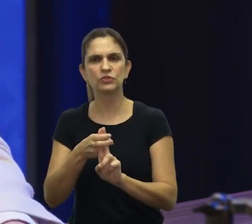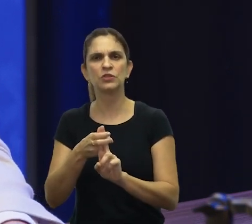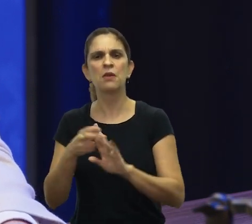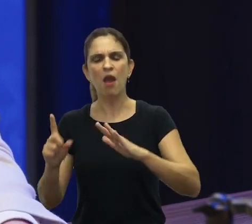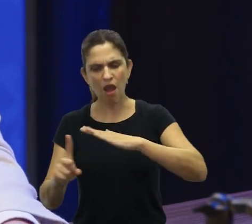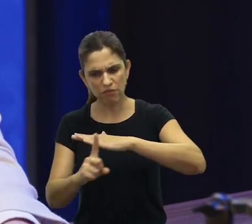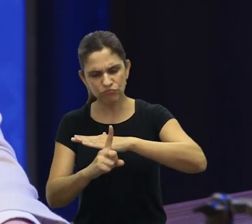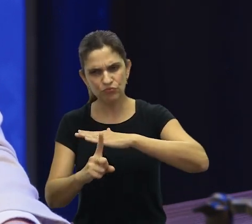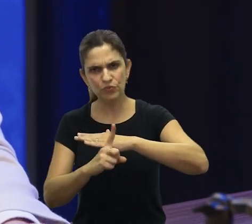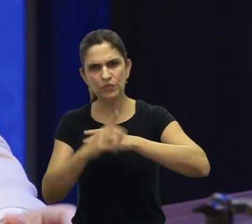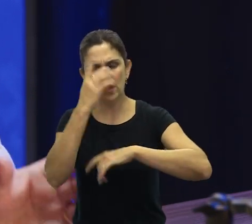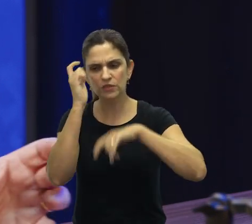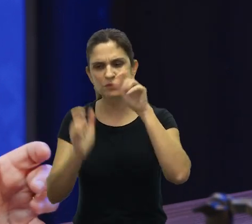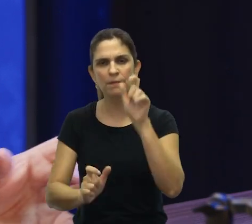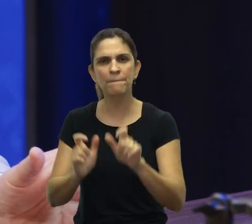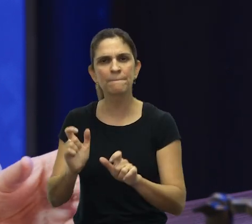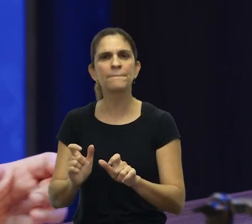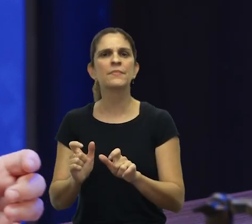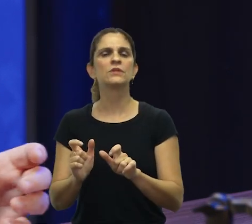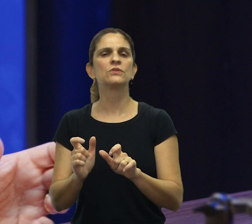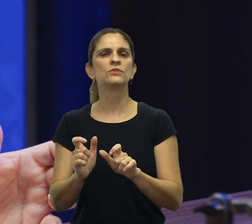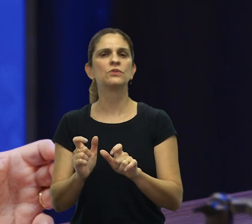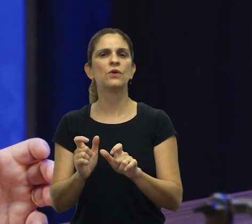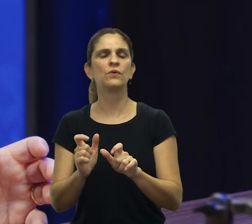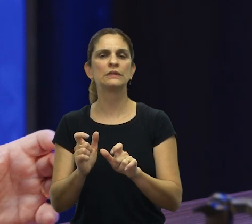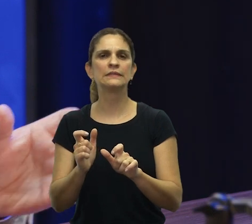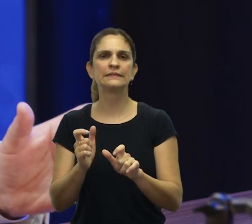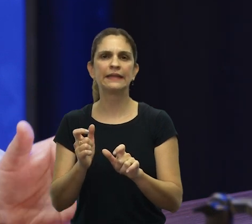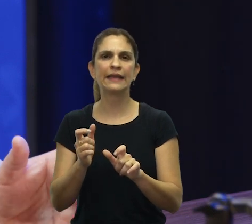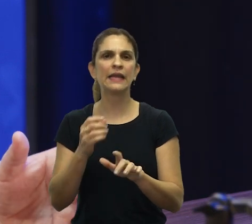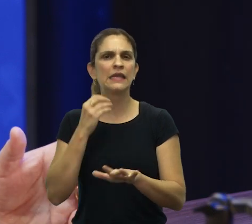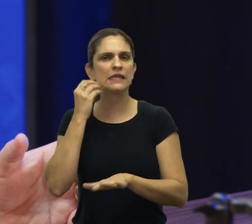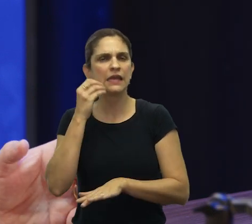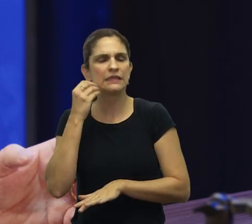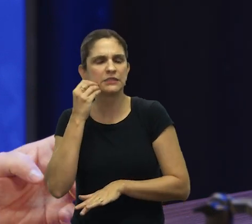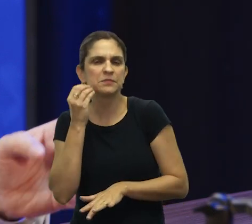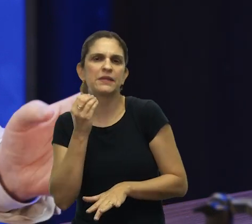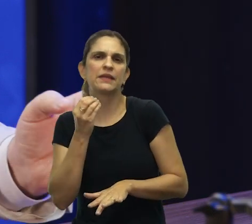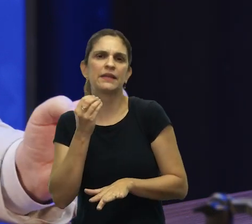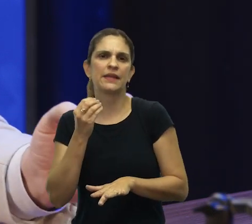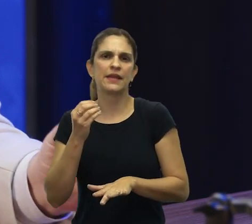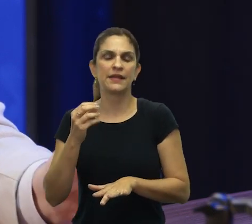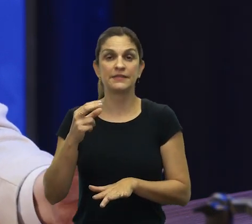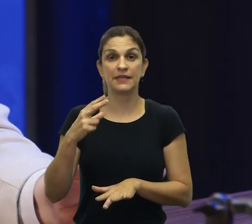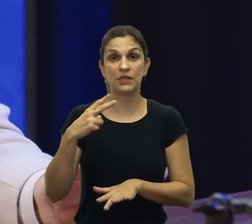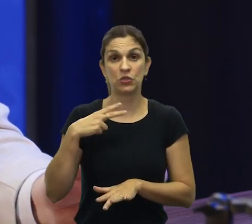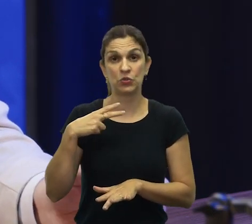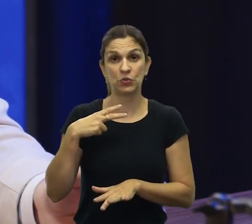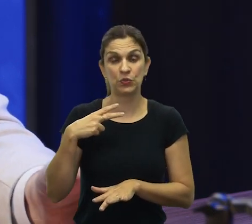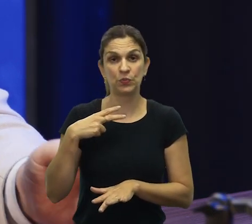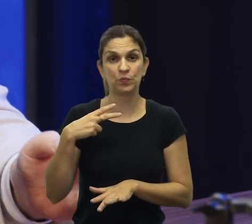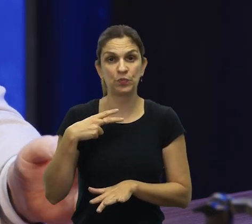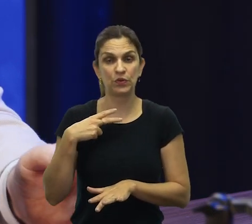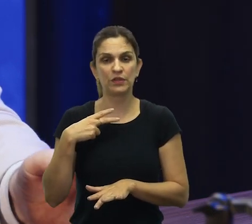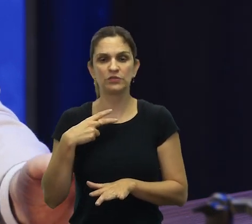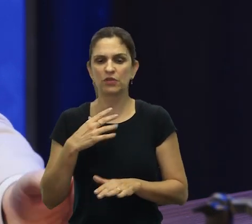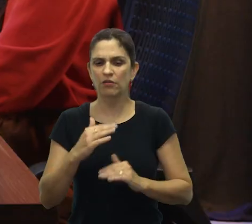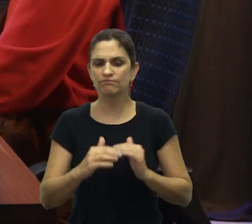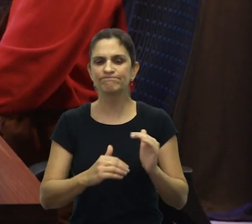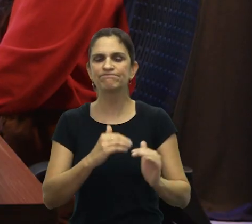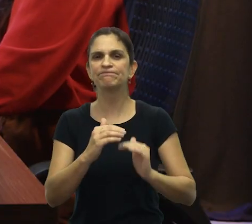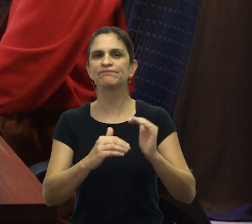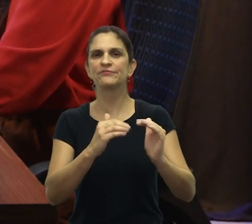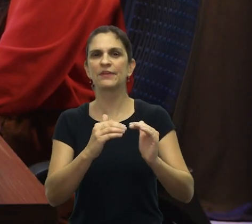atender os pacientes, e você ter que lidar ali com situações que no privado você consegue